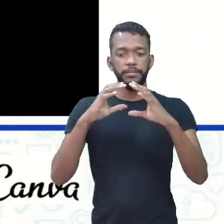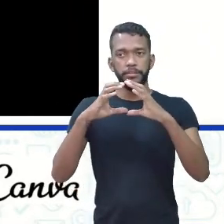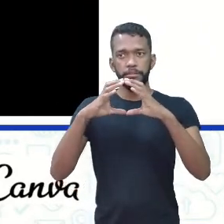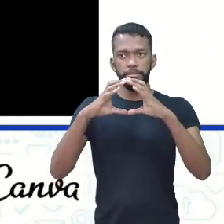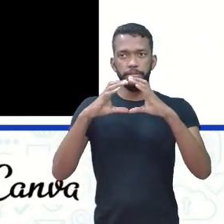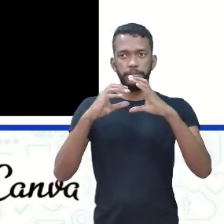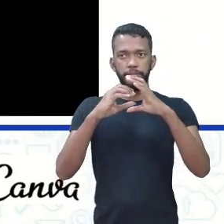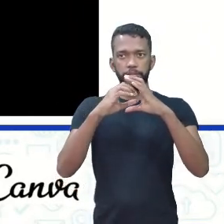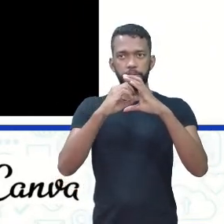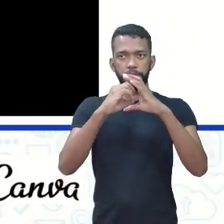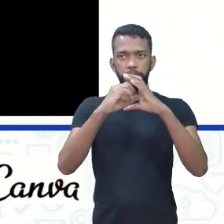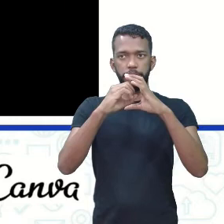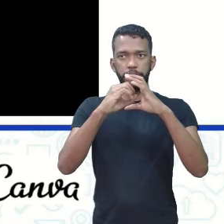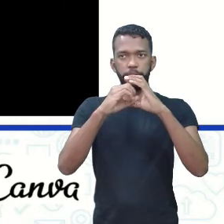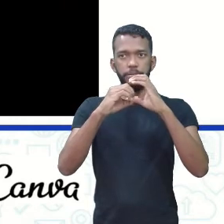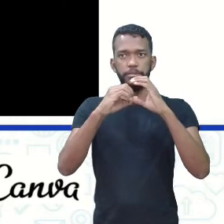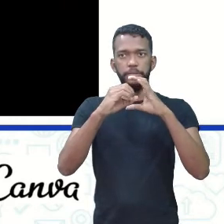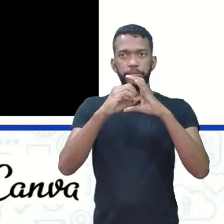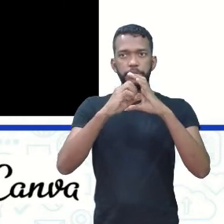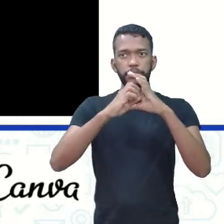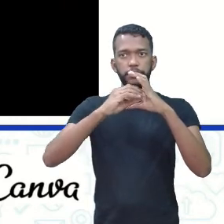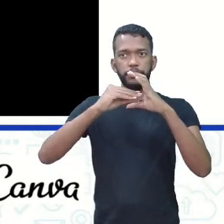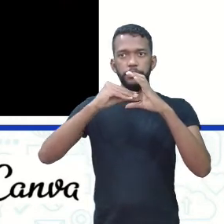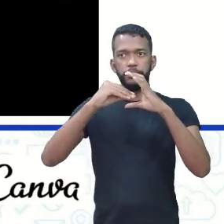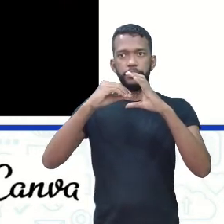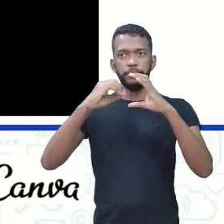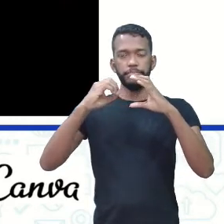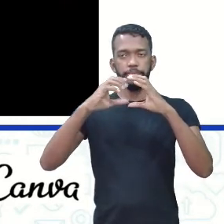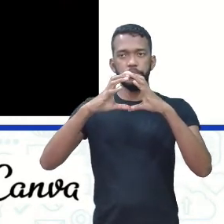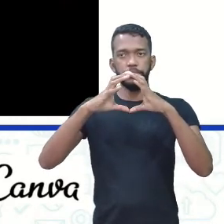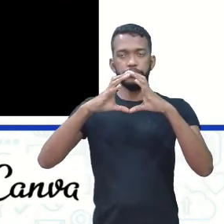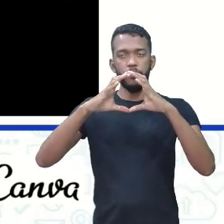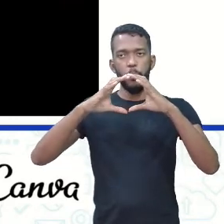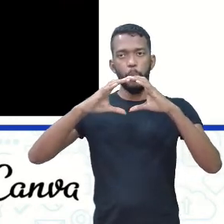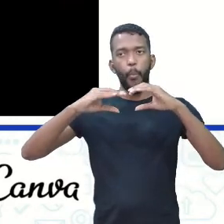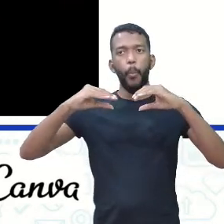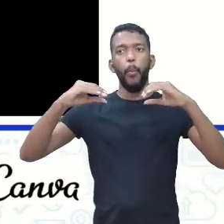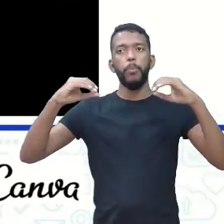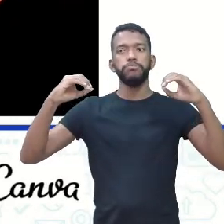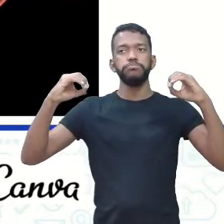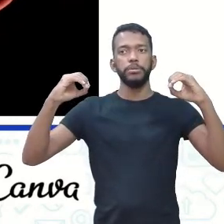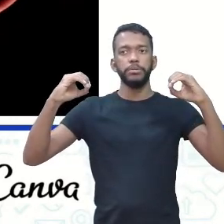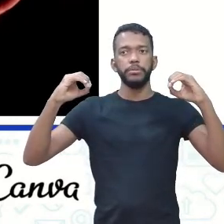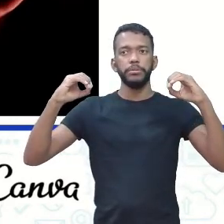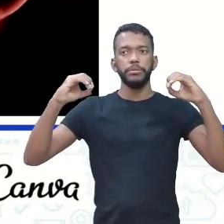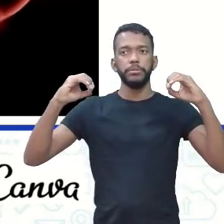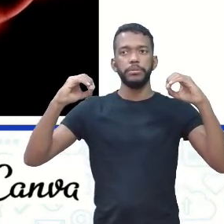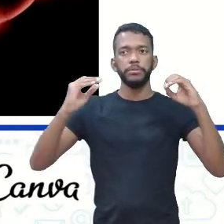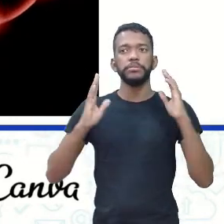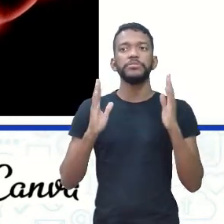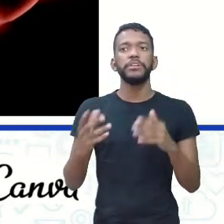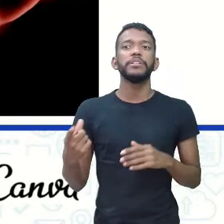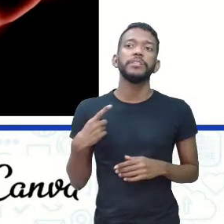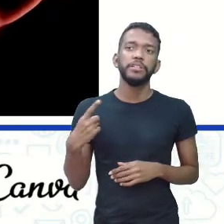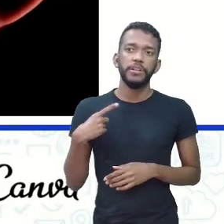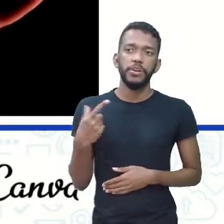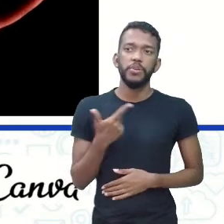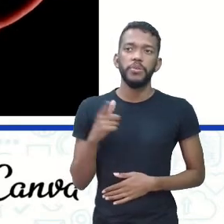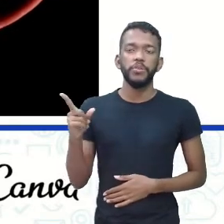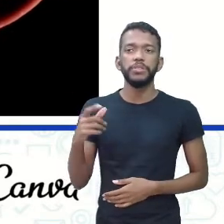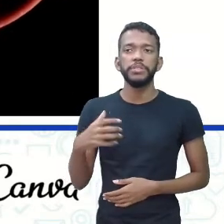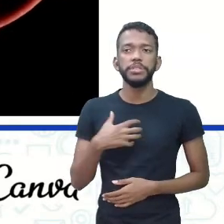originando, acontece a divisão celular e origina outro ser com